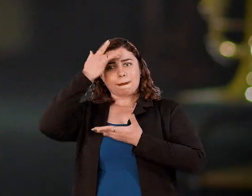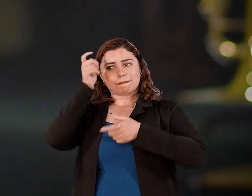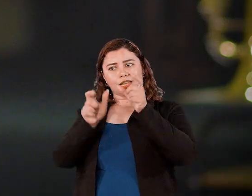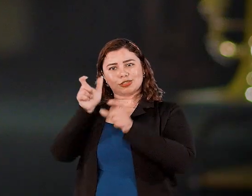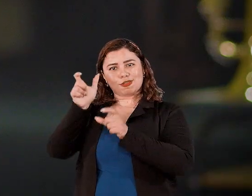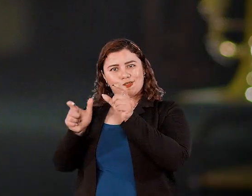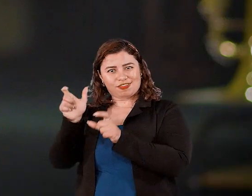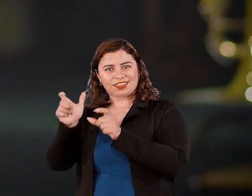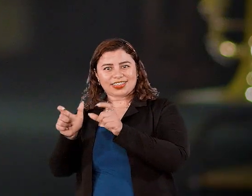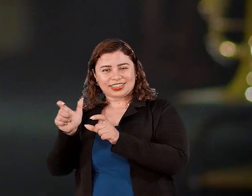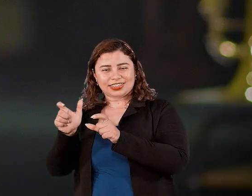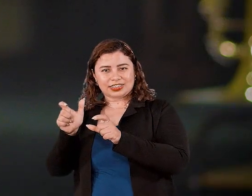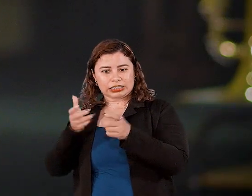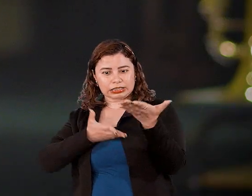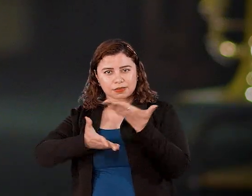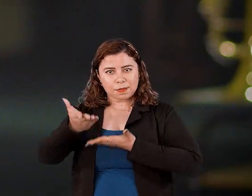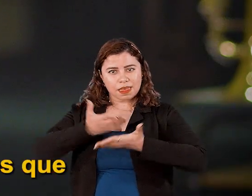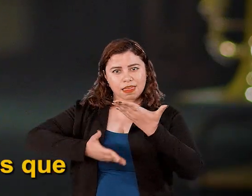integrantes aqui,